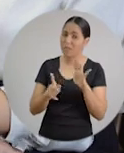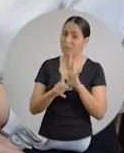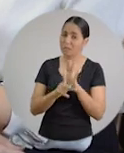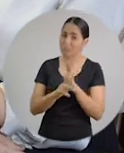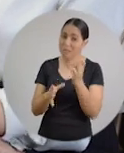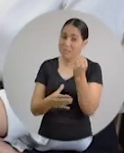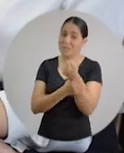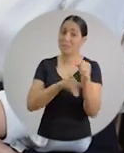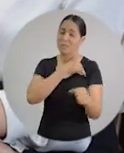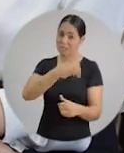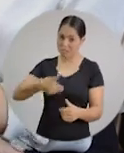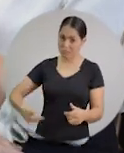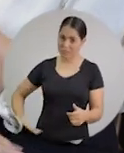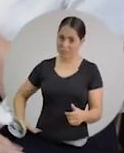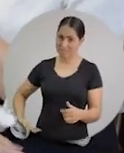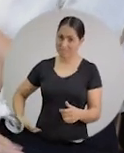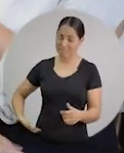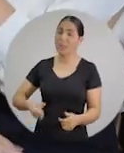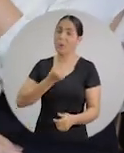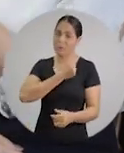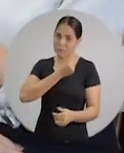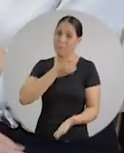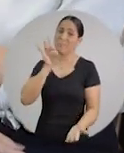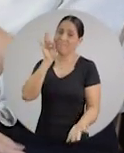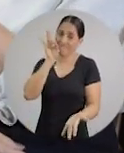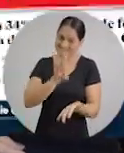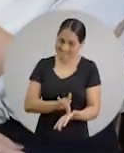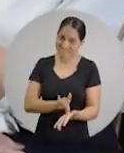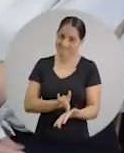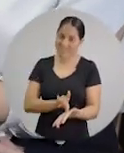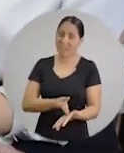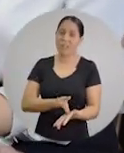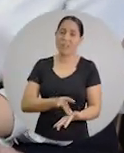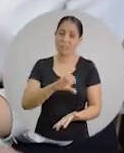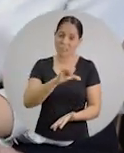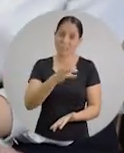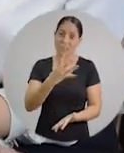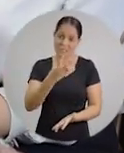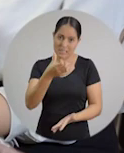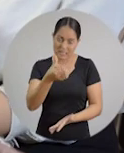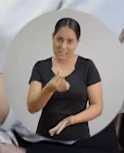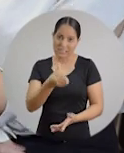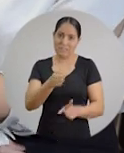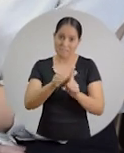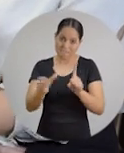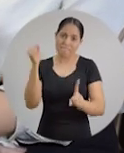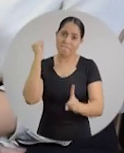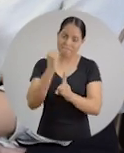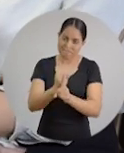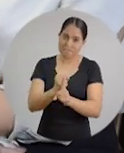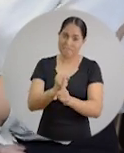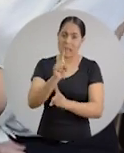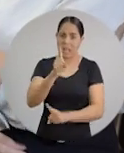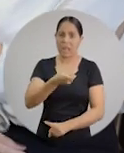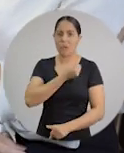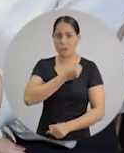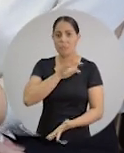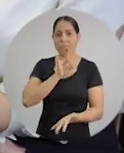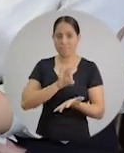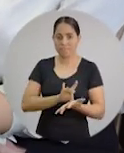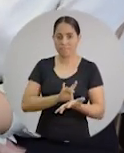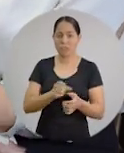Anuário de Segurança Pública. Então, é um número oficial de 946 feminicídios nesse anuário